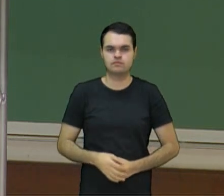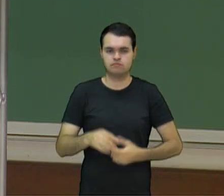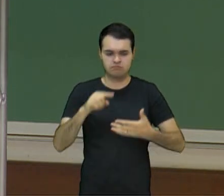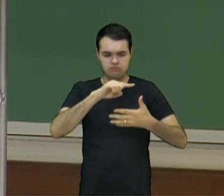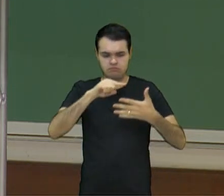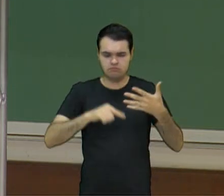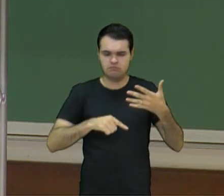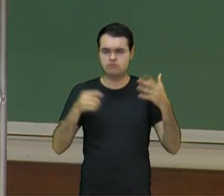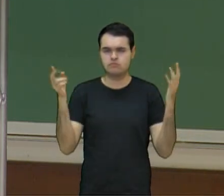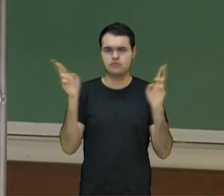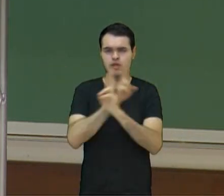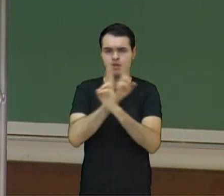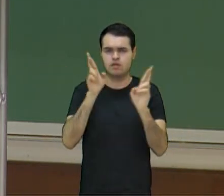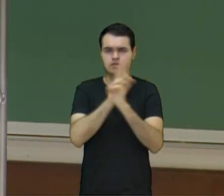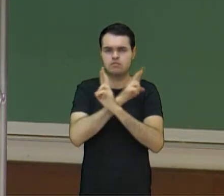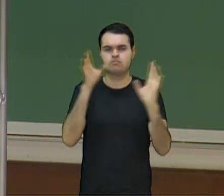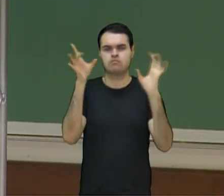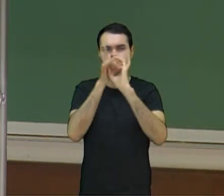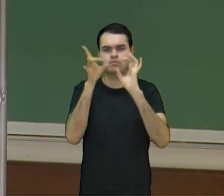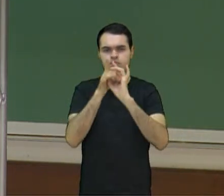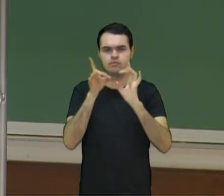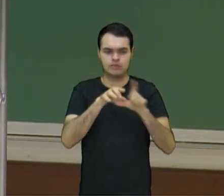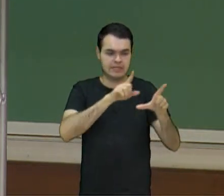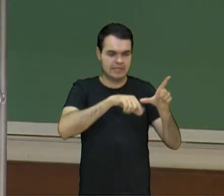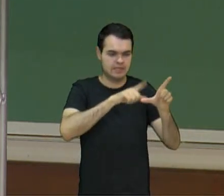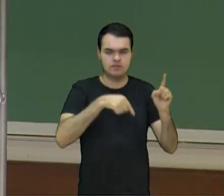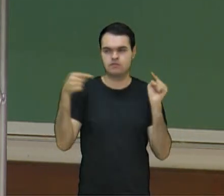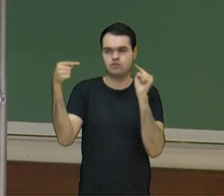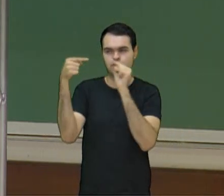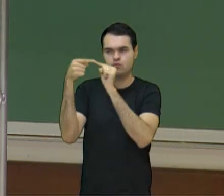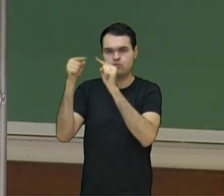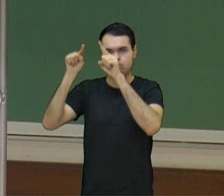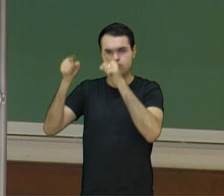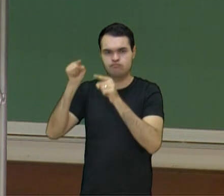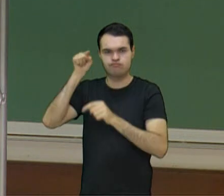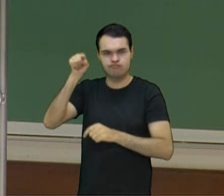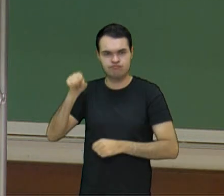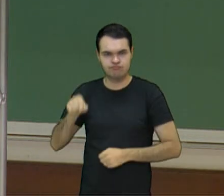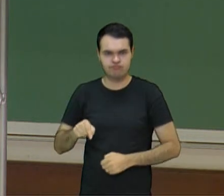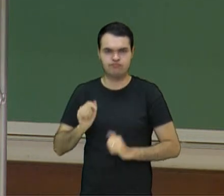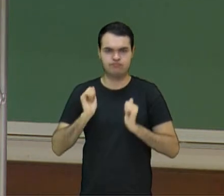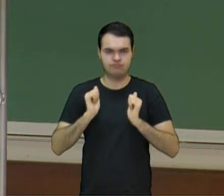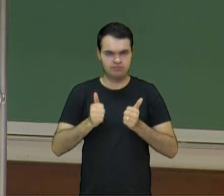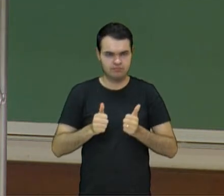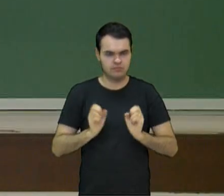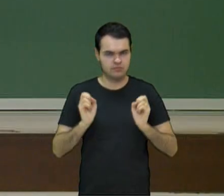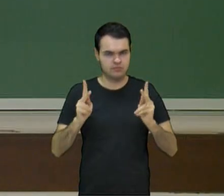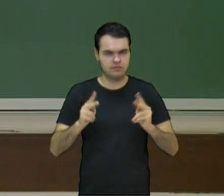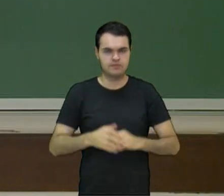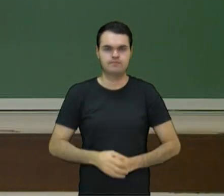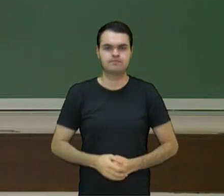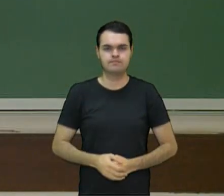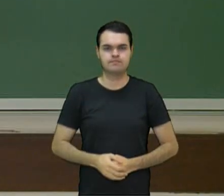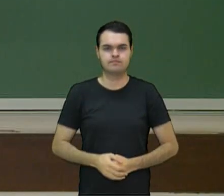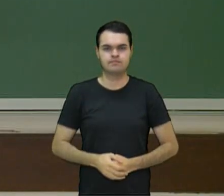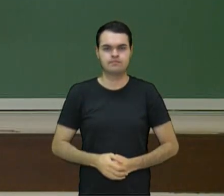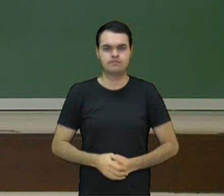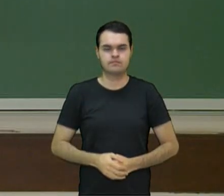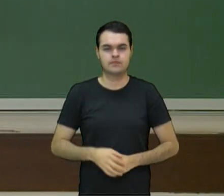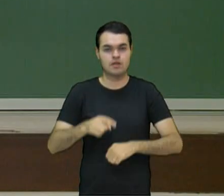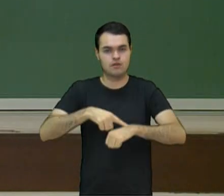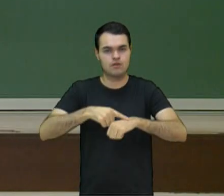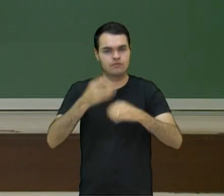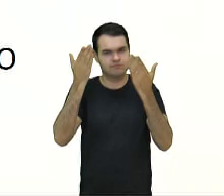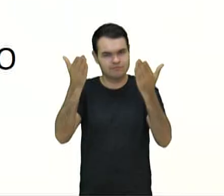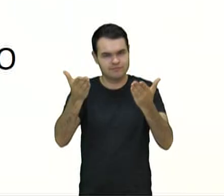fazer a relação das colunas, você vai colocar a letra correspondente à atividade econômica aqui da segunda coluna. Beleza? Reloginho na tela